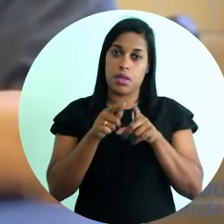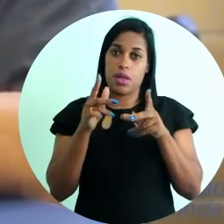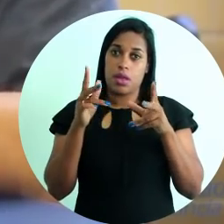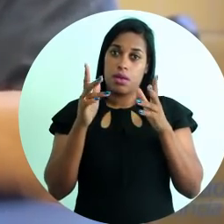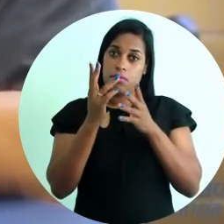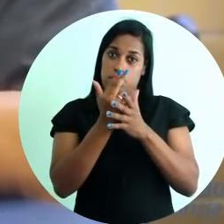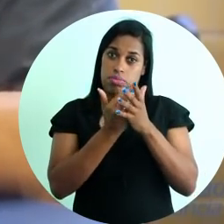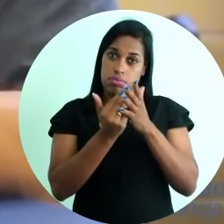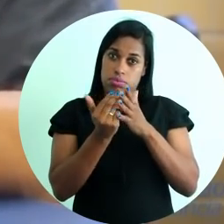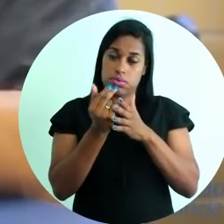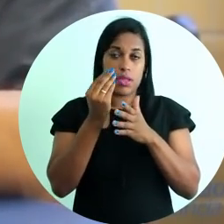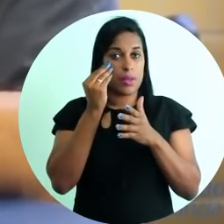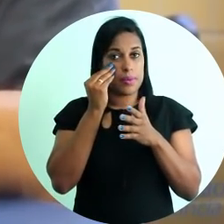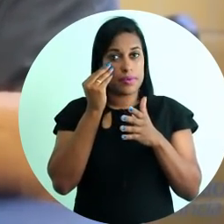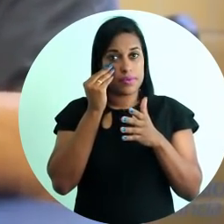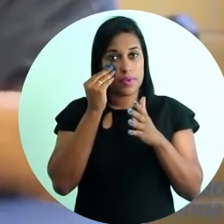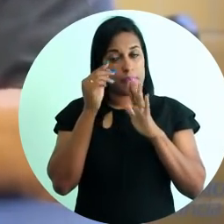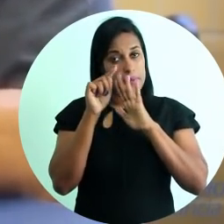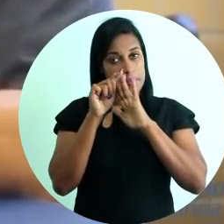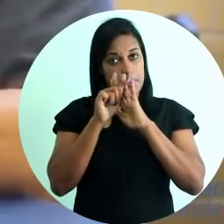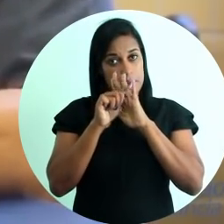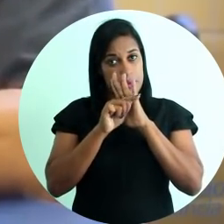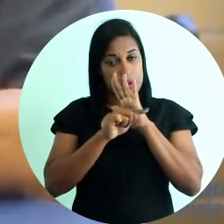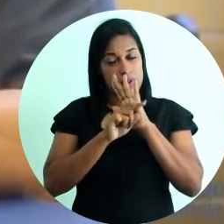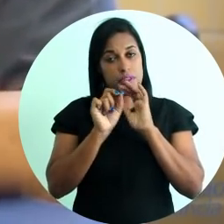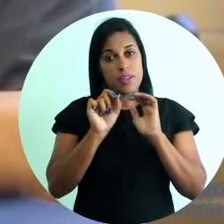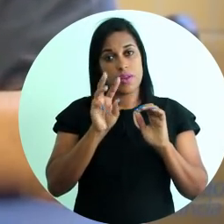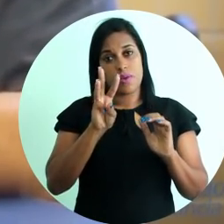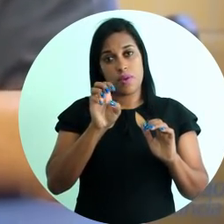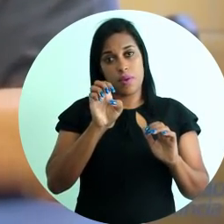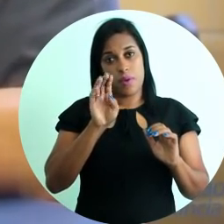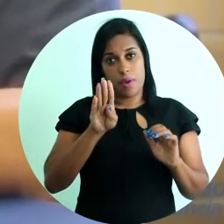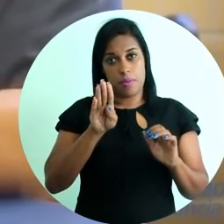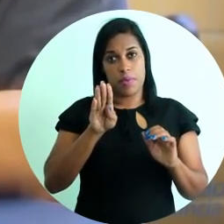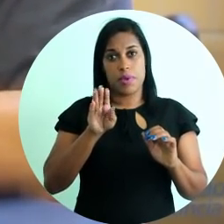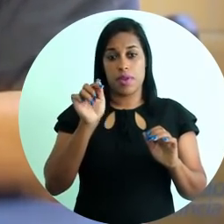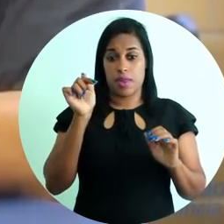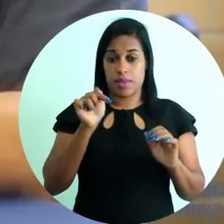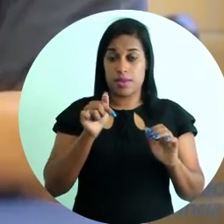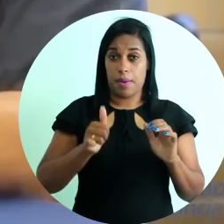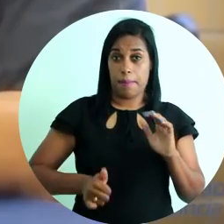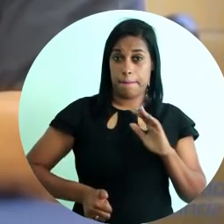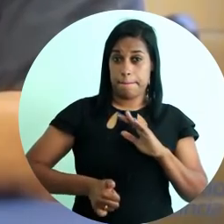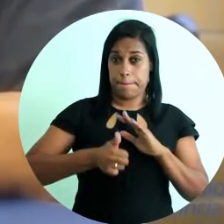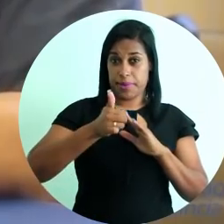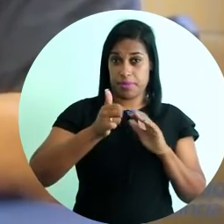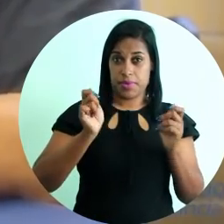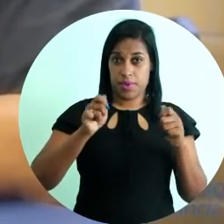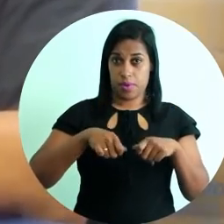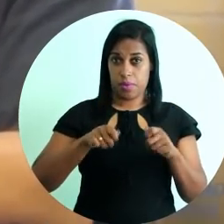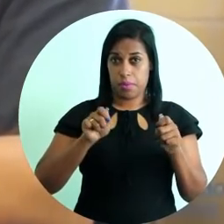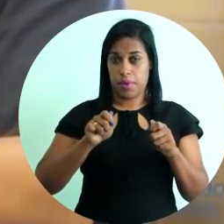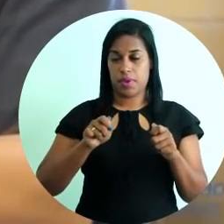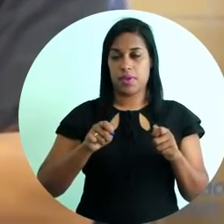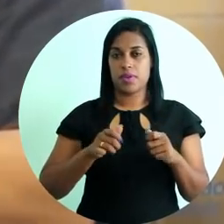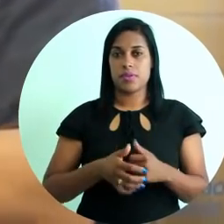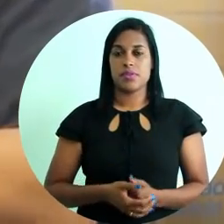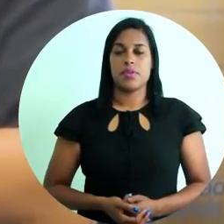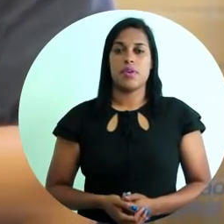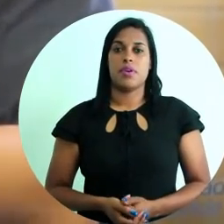imagens especificamente para projetos relacionados com a web. E nessa nossa primeira competência, deixa eu passar